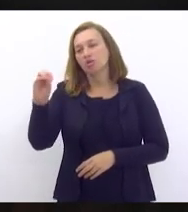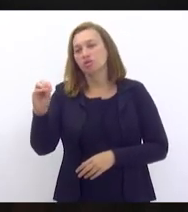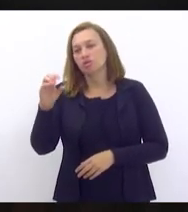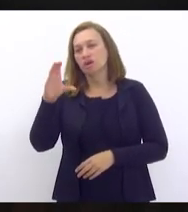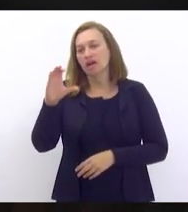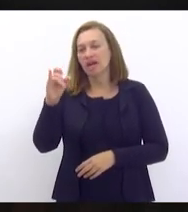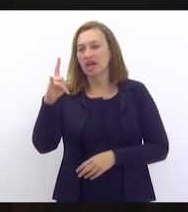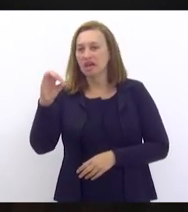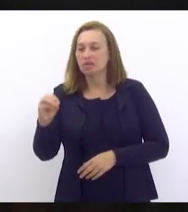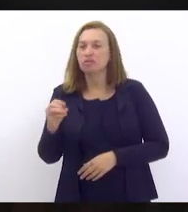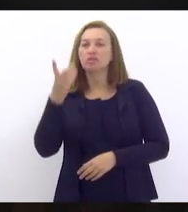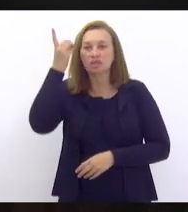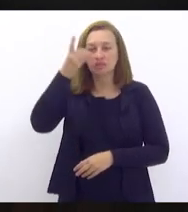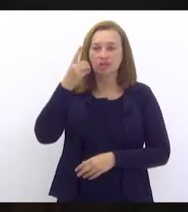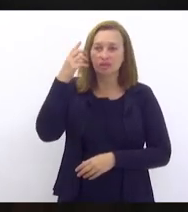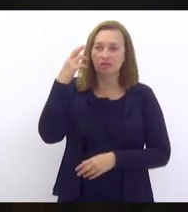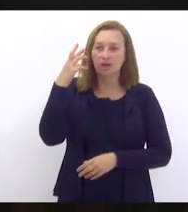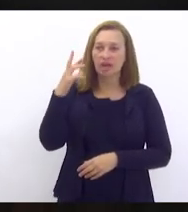Deputado Renato Miranda.